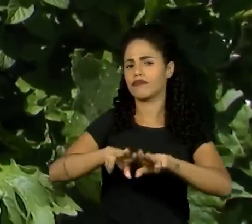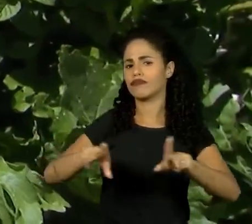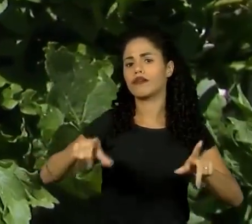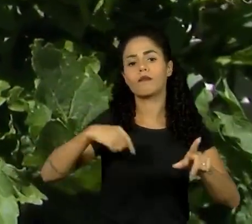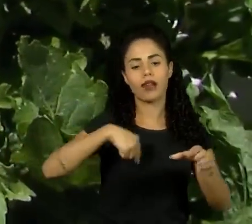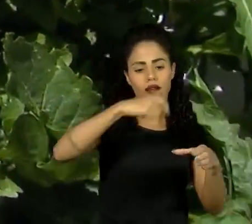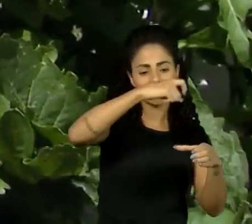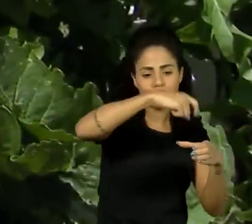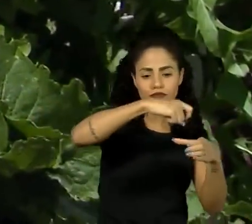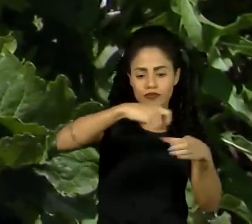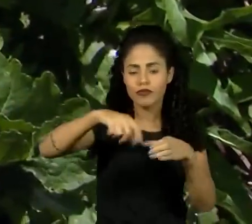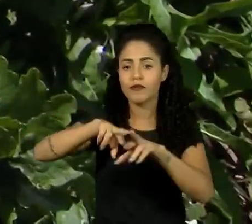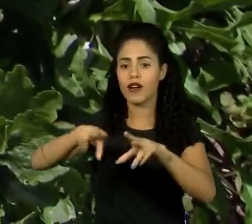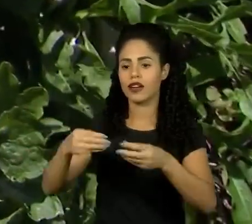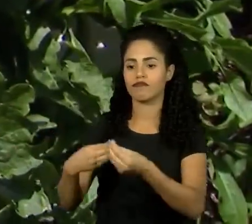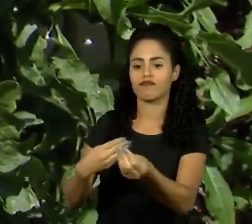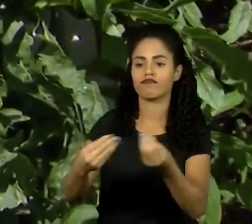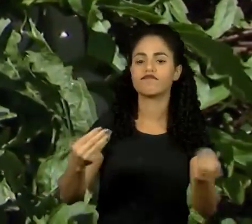para outras hortas.